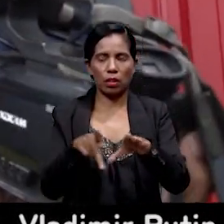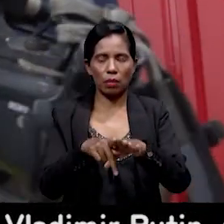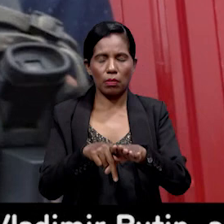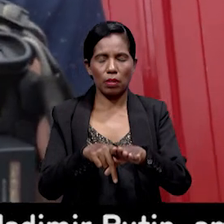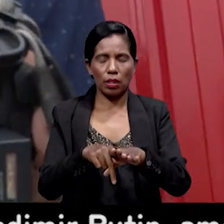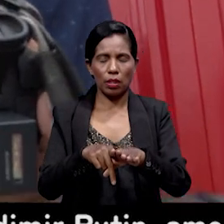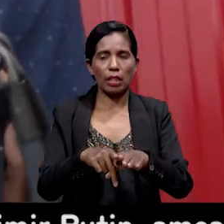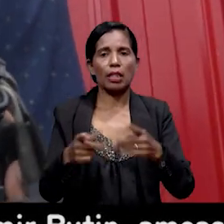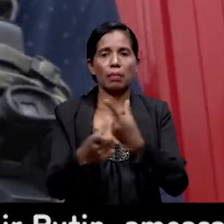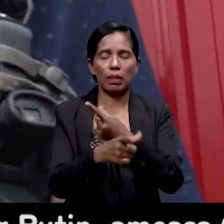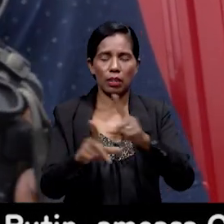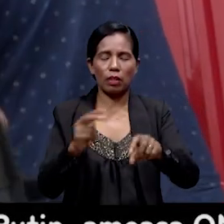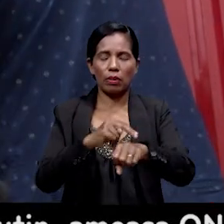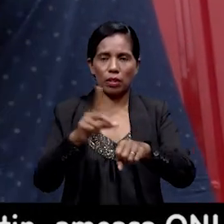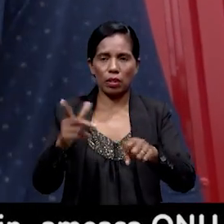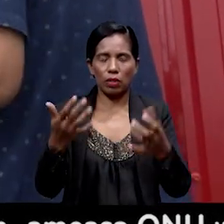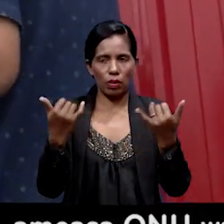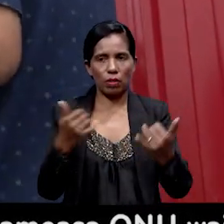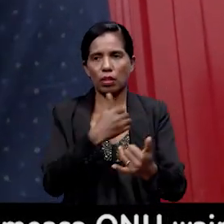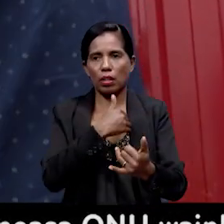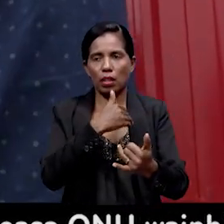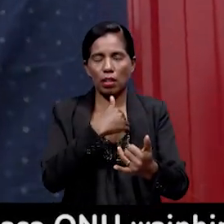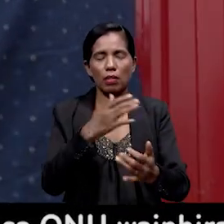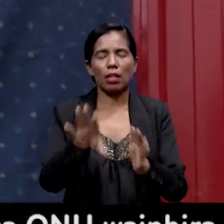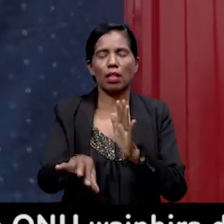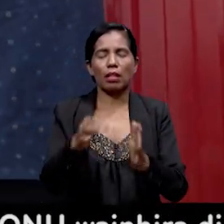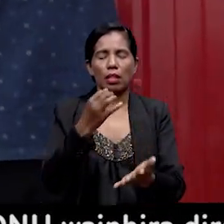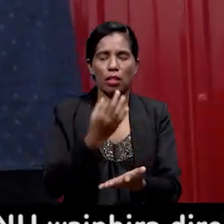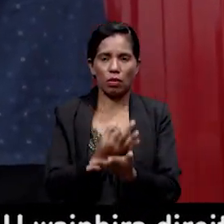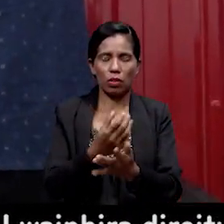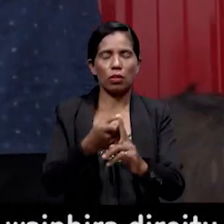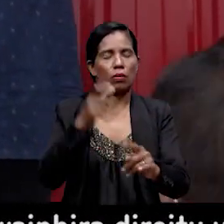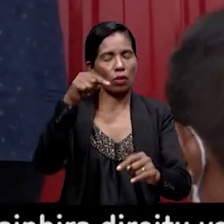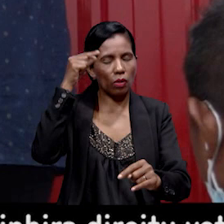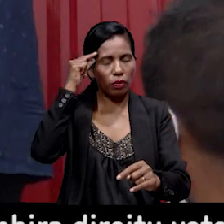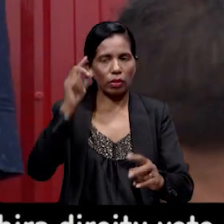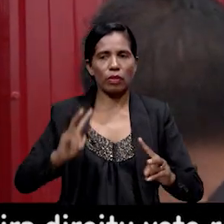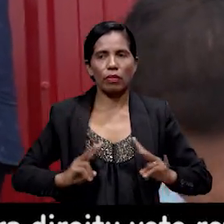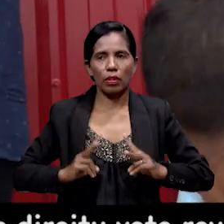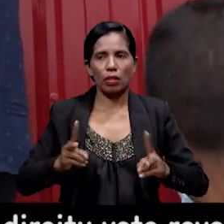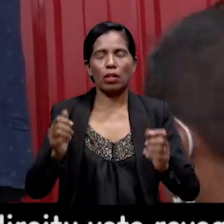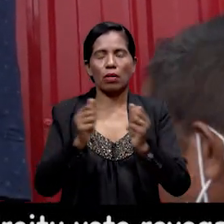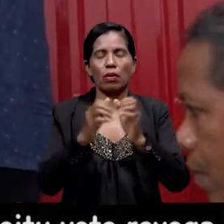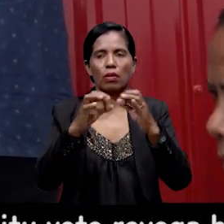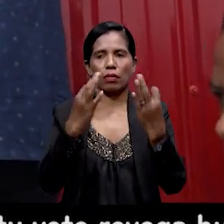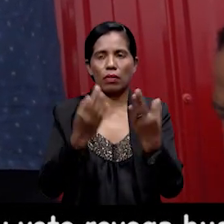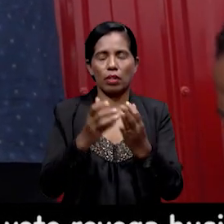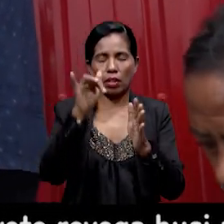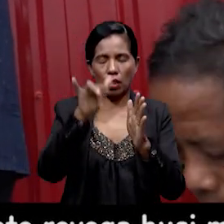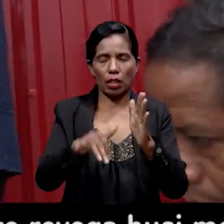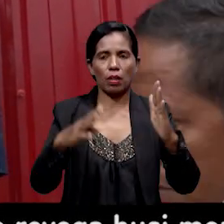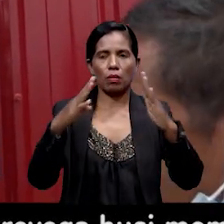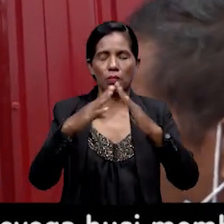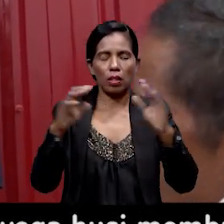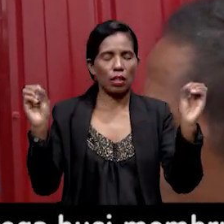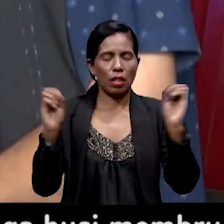libertação nacional, mas betu agora se dá o que retam pensão o governo. Durante ne veterano, né, honha família, ela ia uma